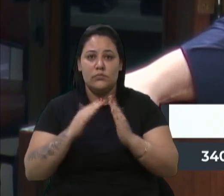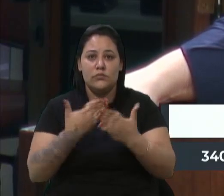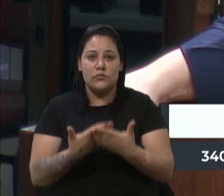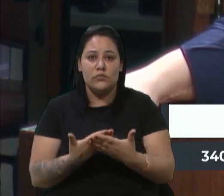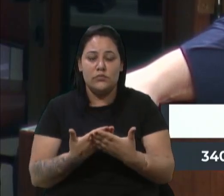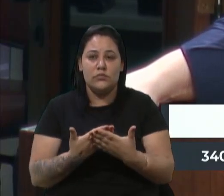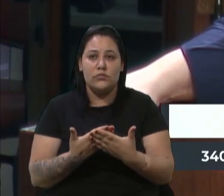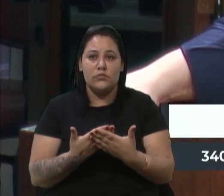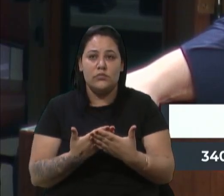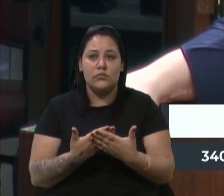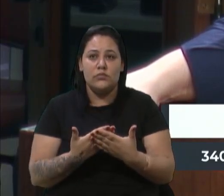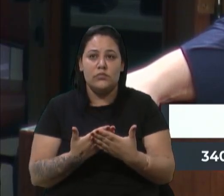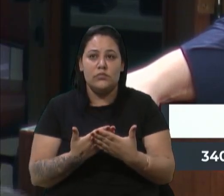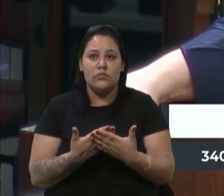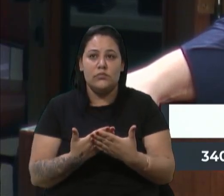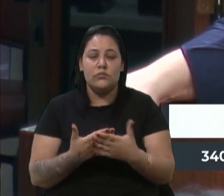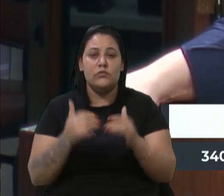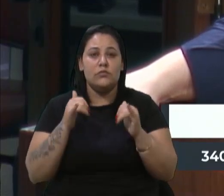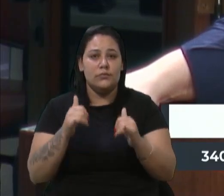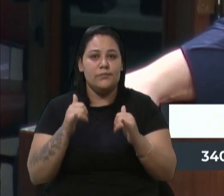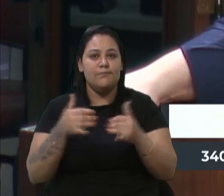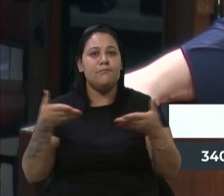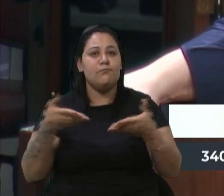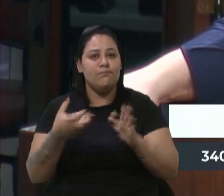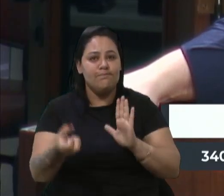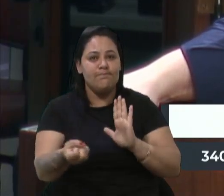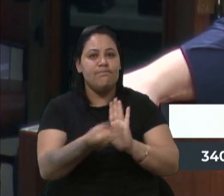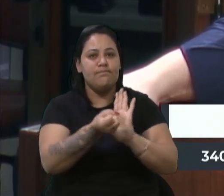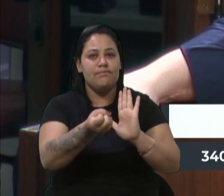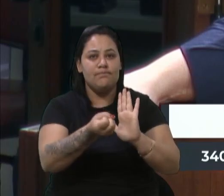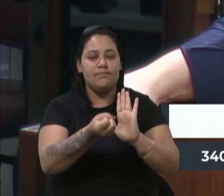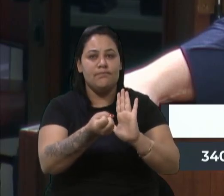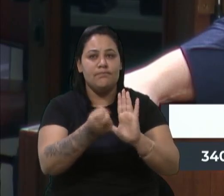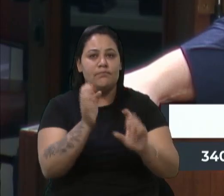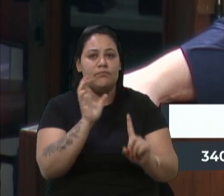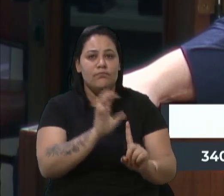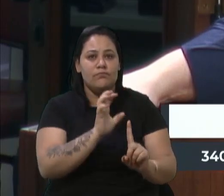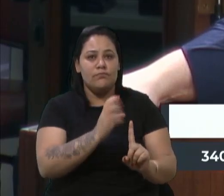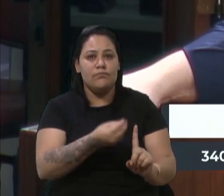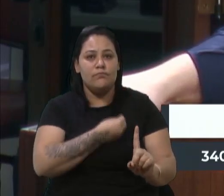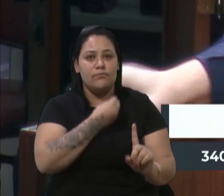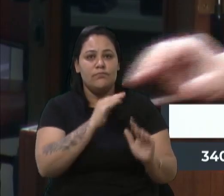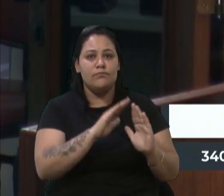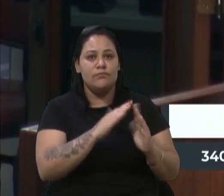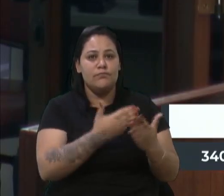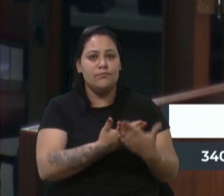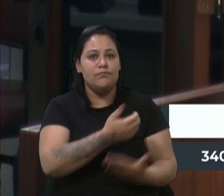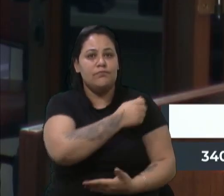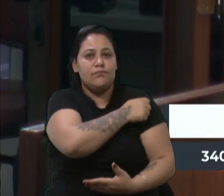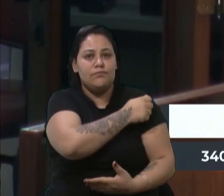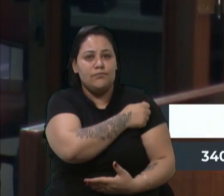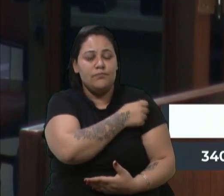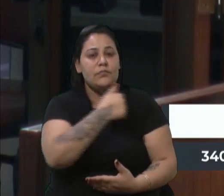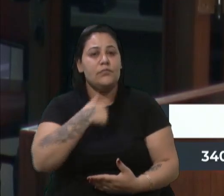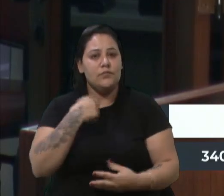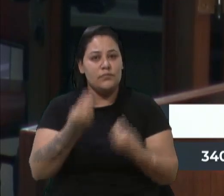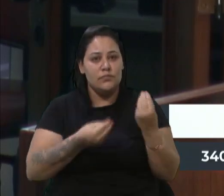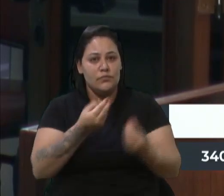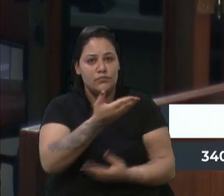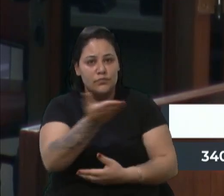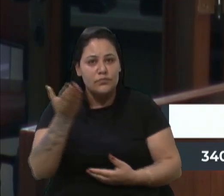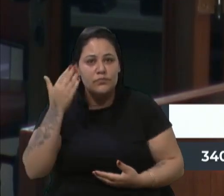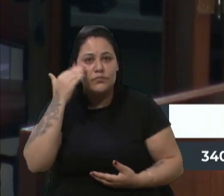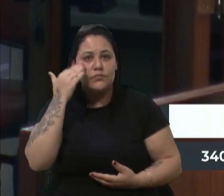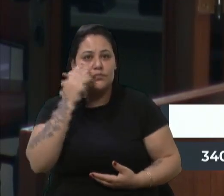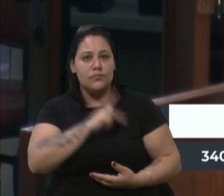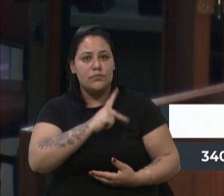transporte que hoje impacta na questão dos estudantes. Eu, como vocês sabem, sou presidente da Comissão da